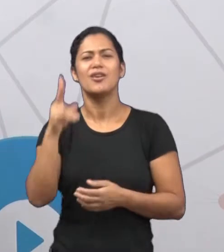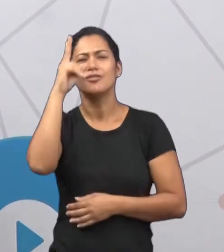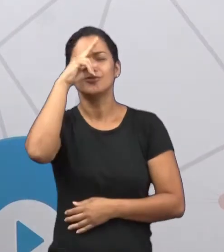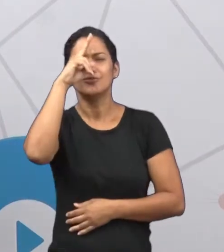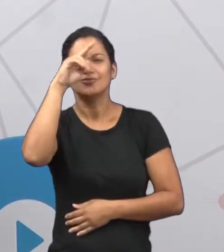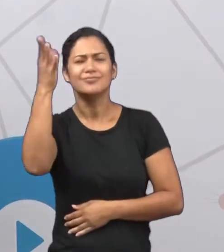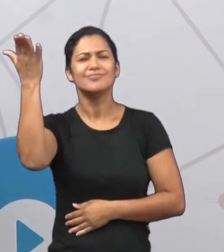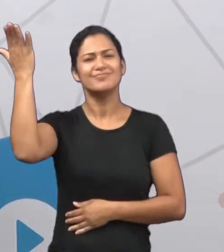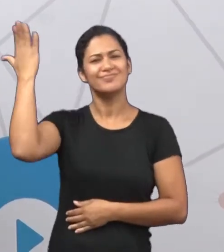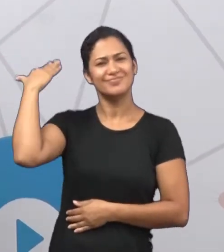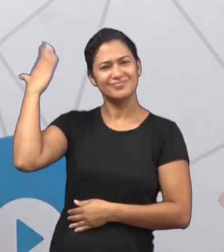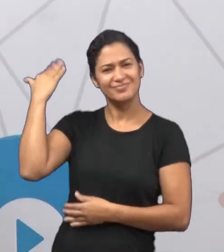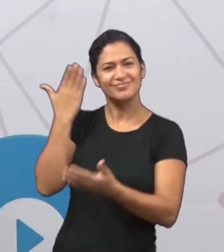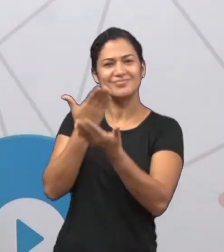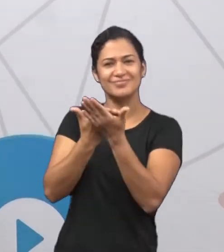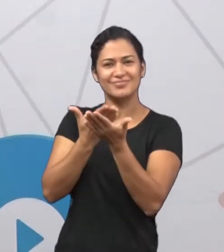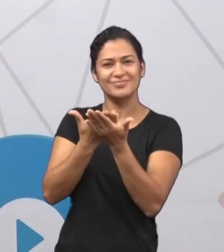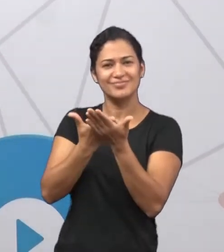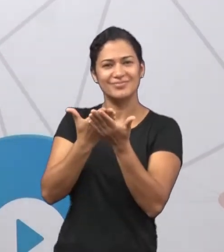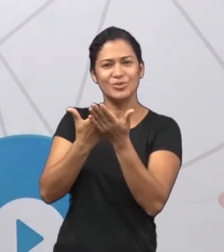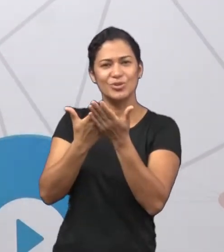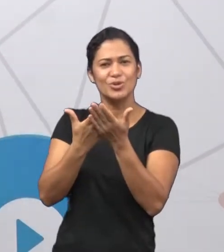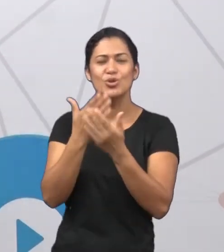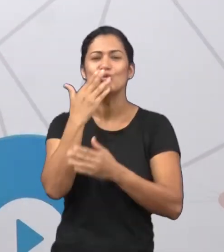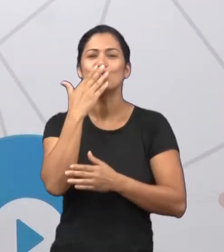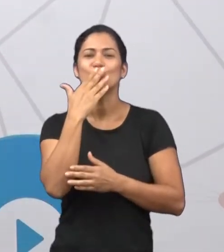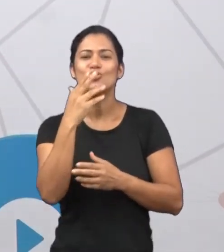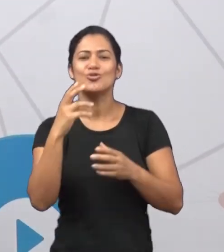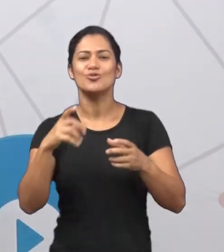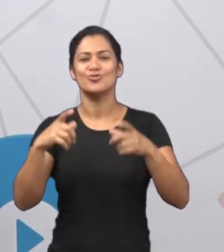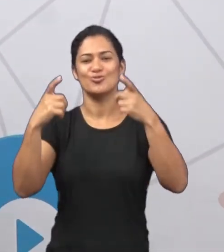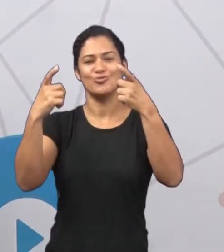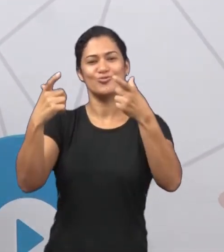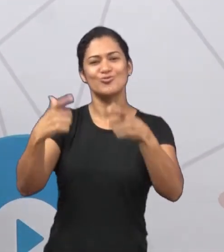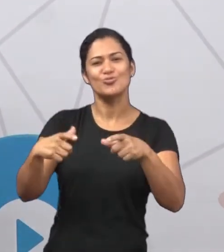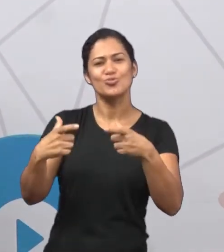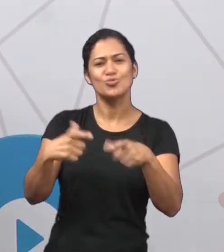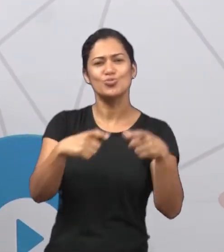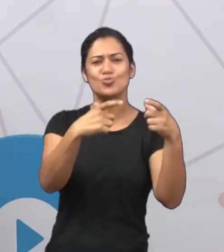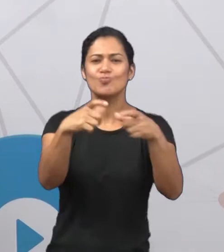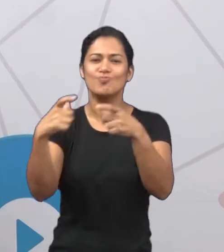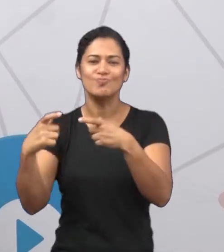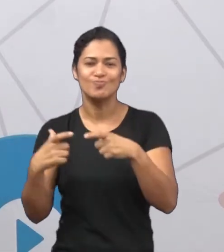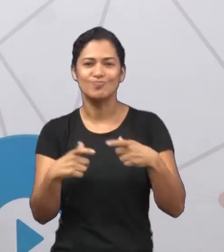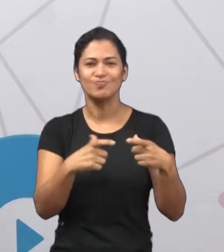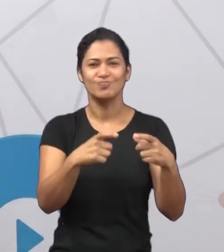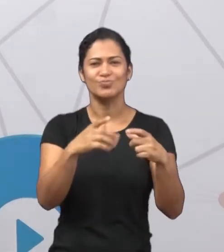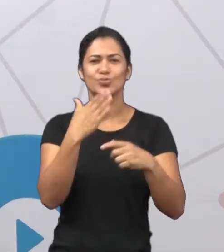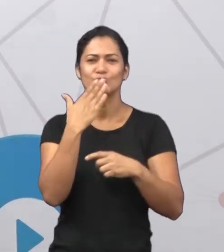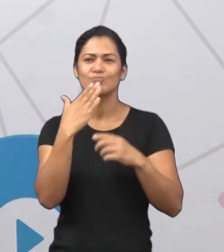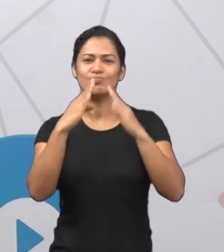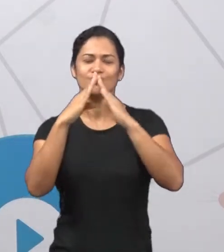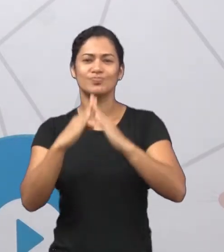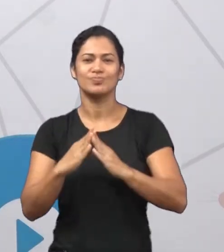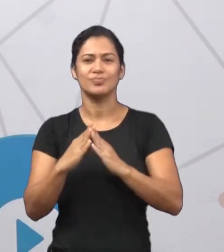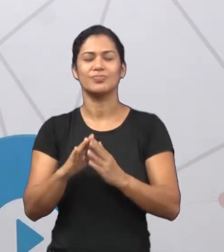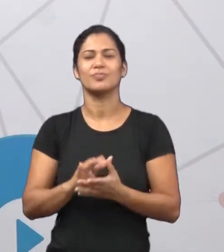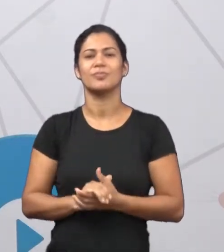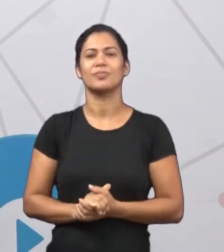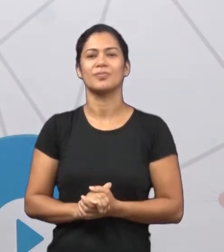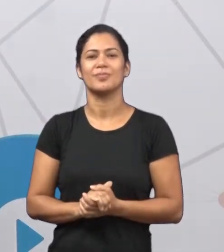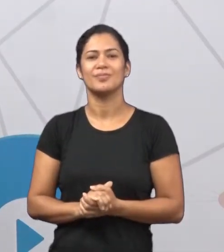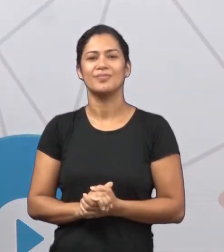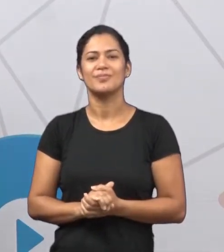que nós falamos antes dos tipos de bairro? Isso, então estão todos ligadinhos na